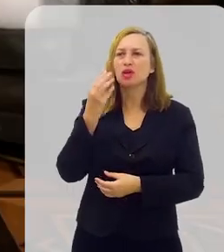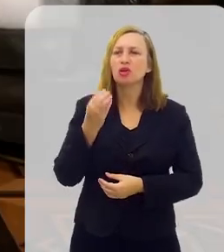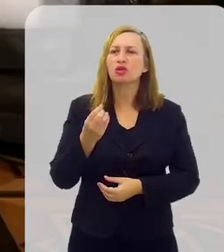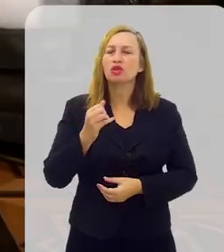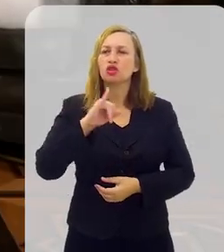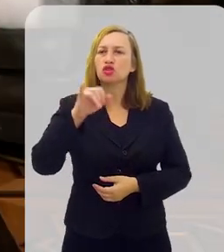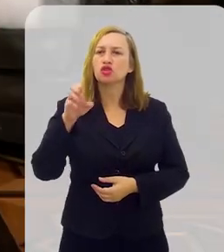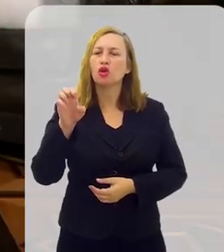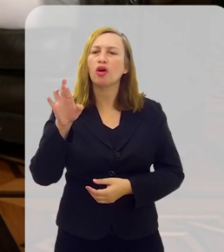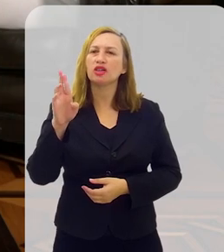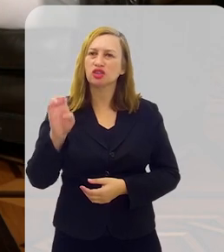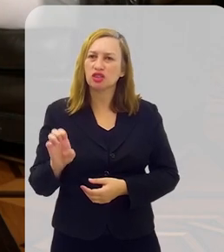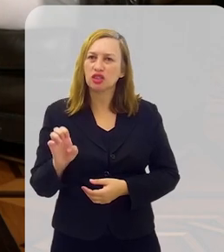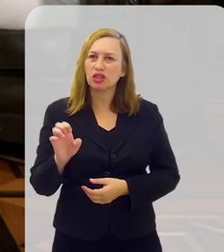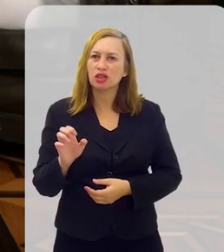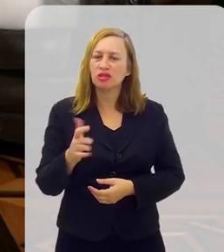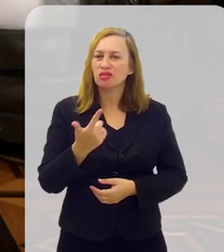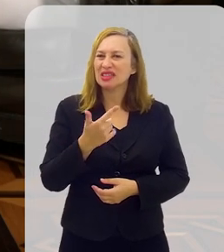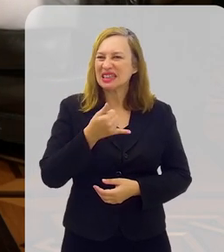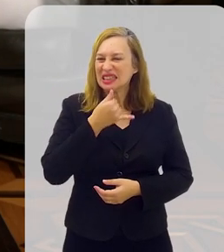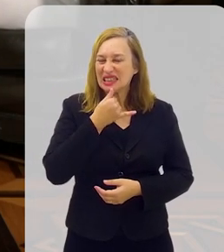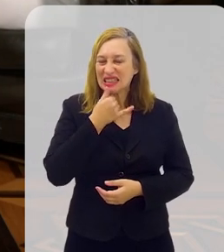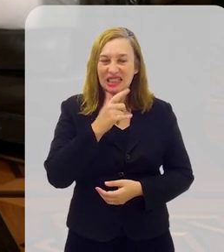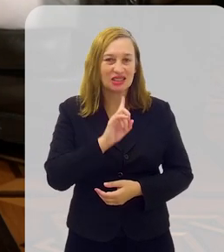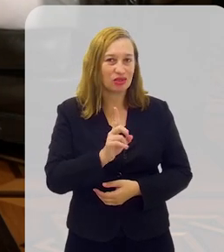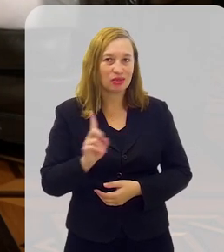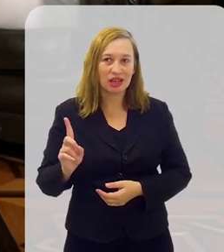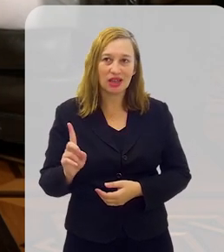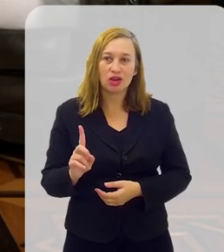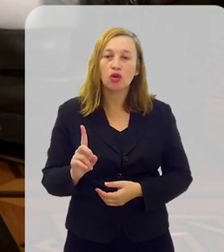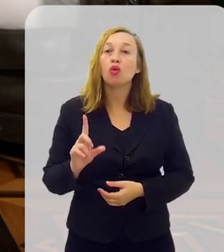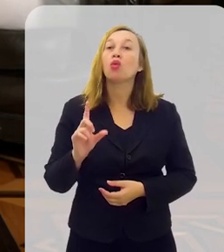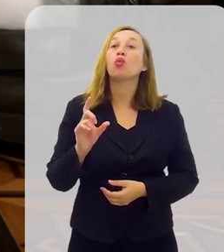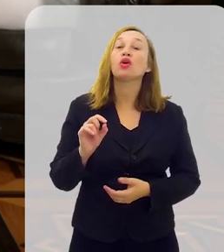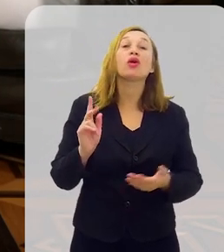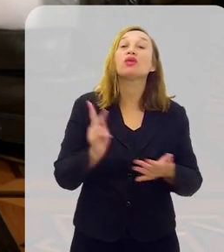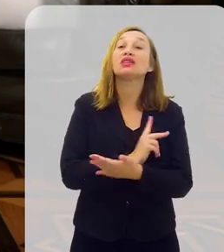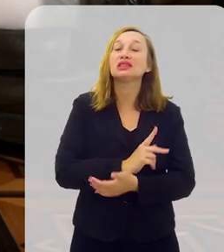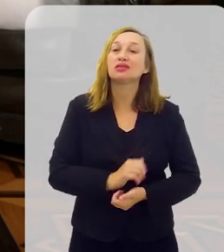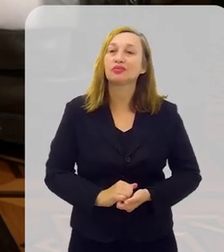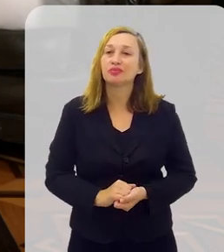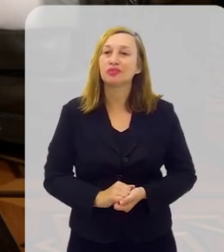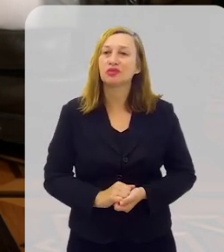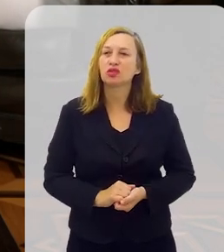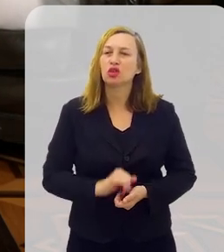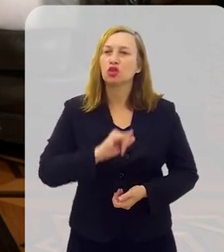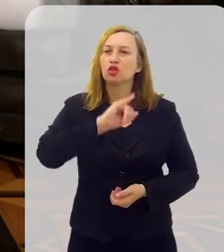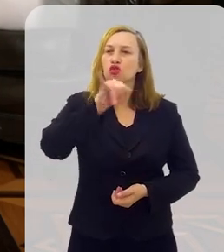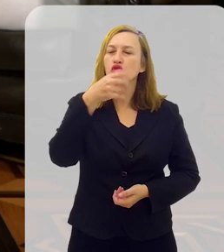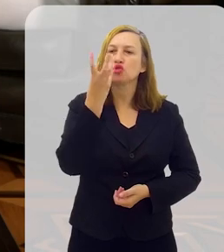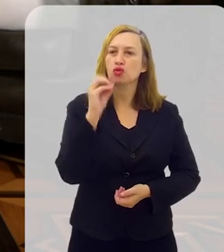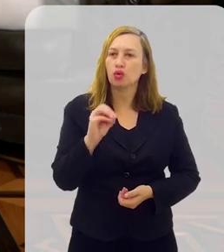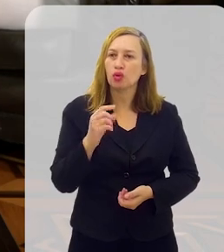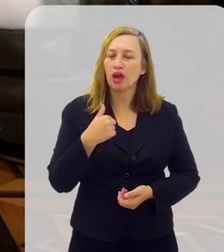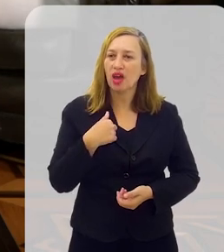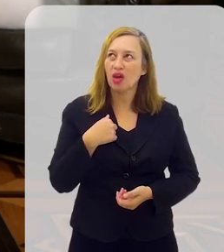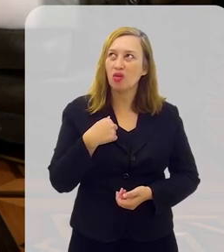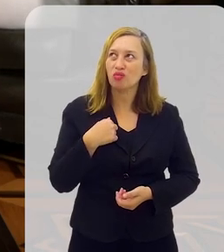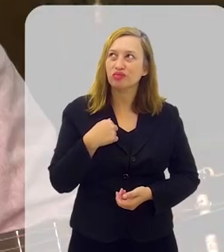ter esse entendimento que quando se tem Jorge Dom, não há tristeza? O que te levou a